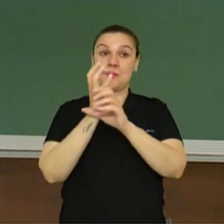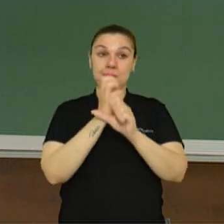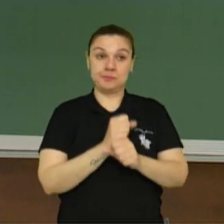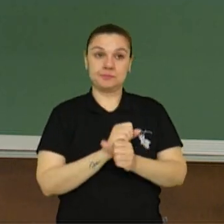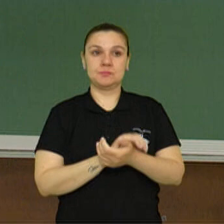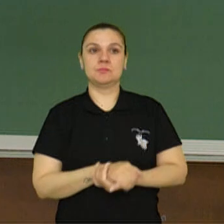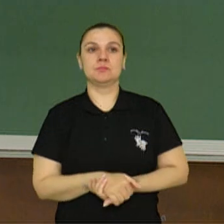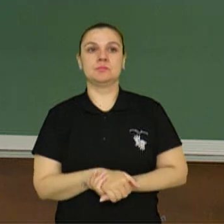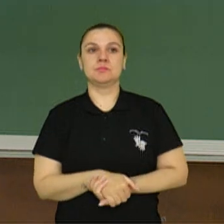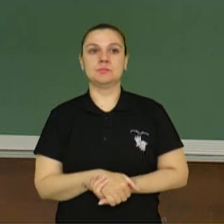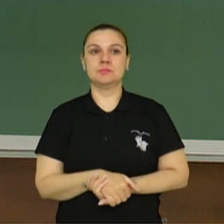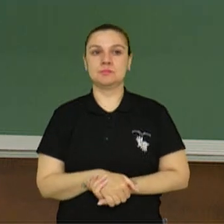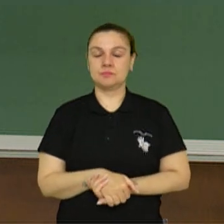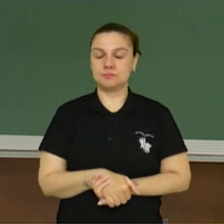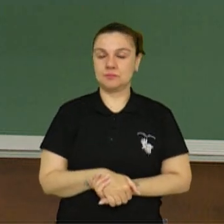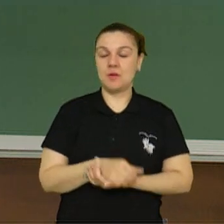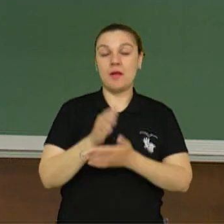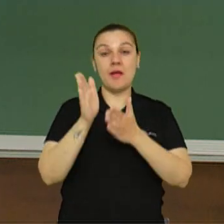Pontuação.